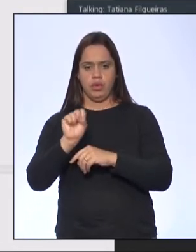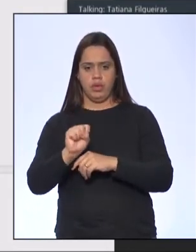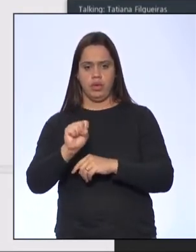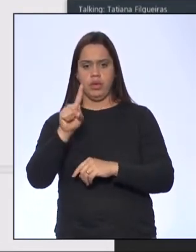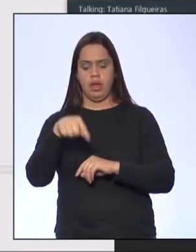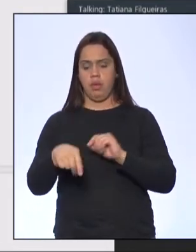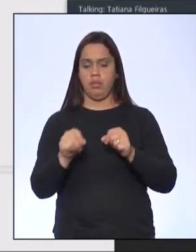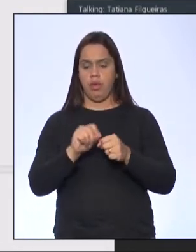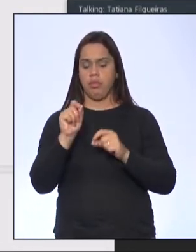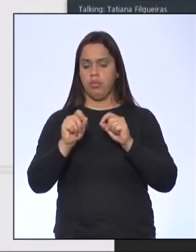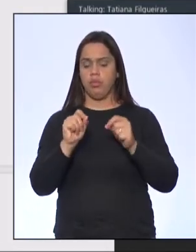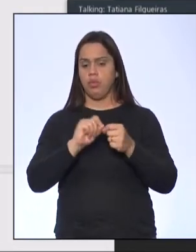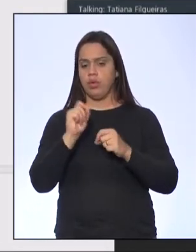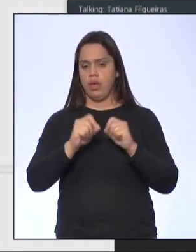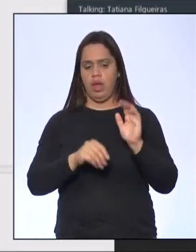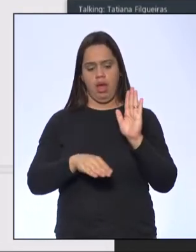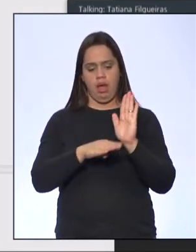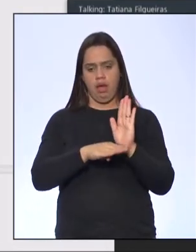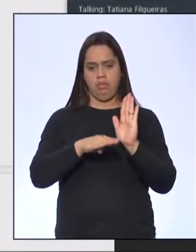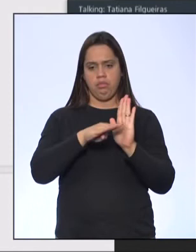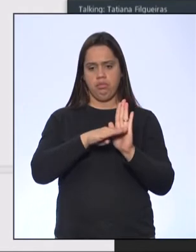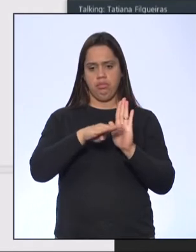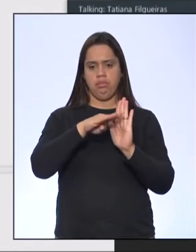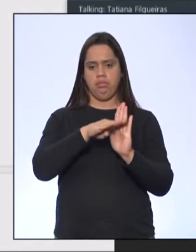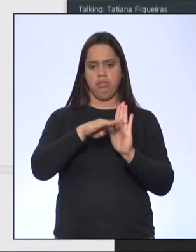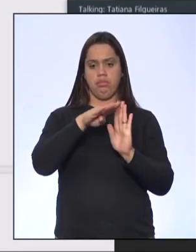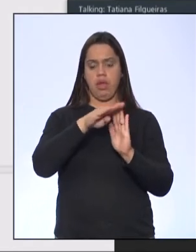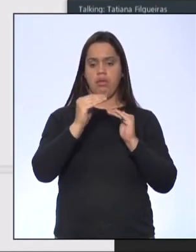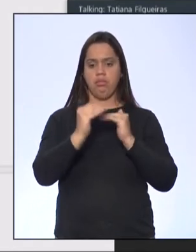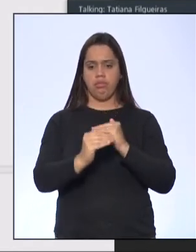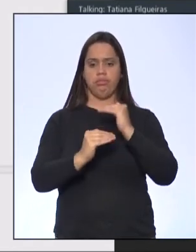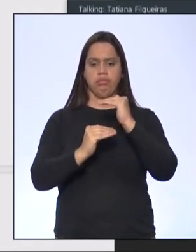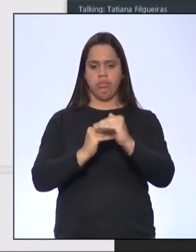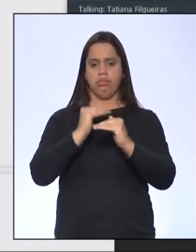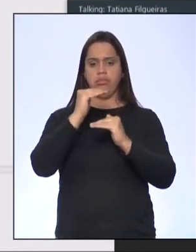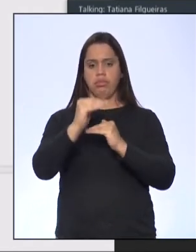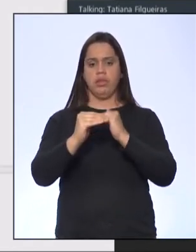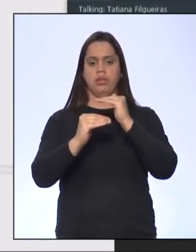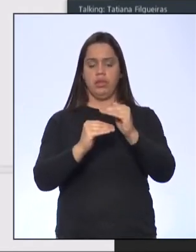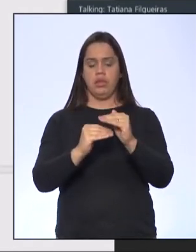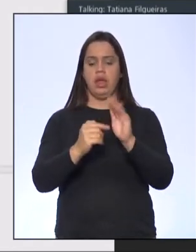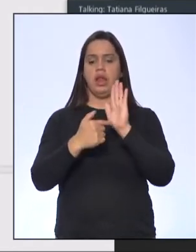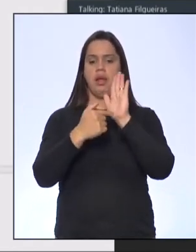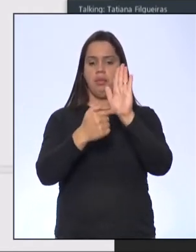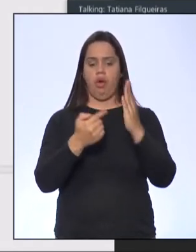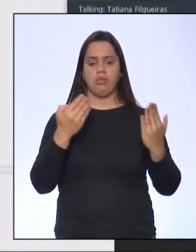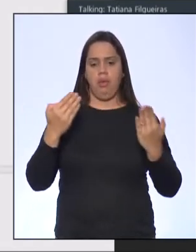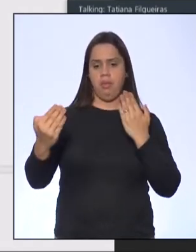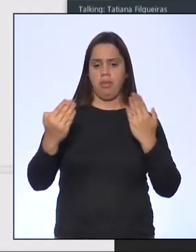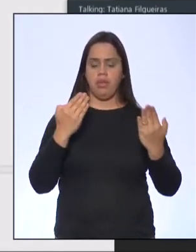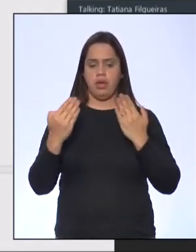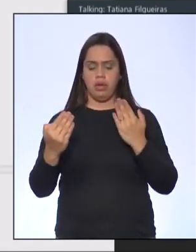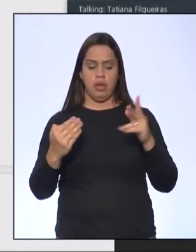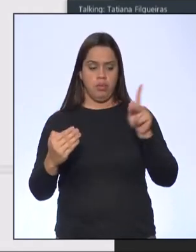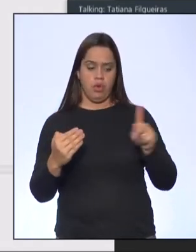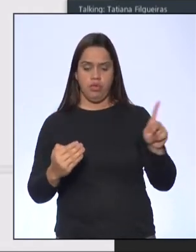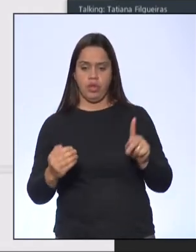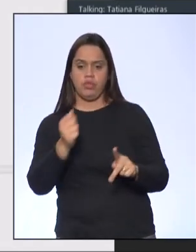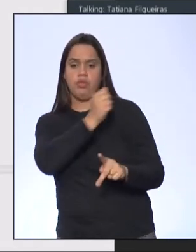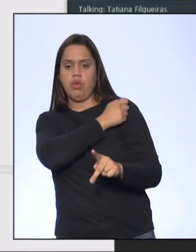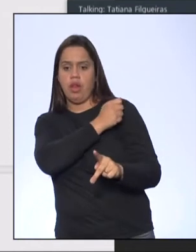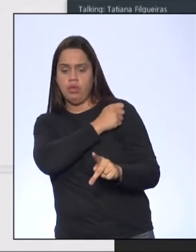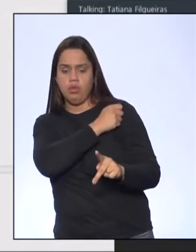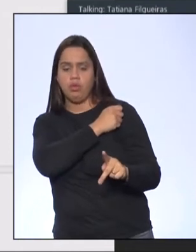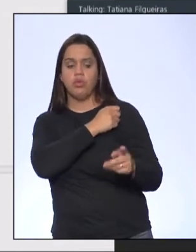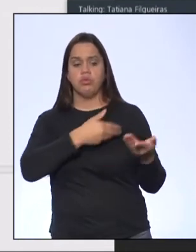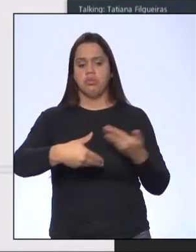uma escadinha, né? Com degraus muito claros. Elas provêm parâmetros para esse diálogo entre o professor e o aluno, entre